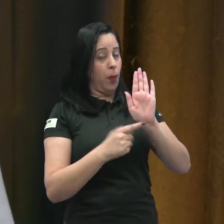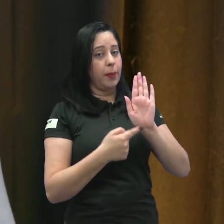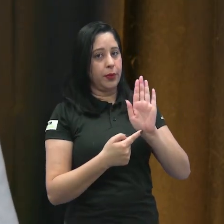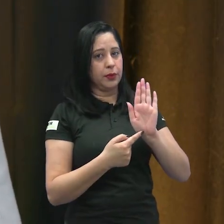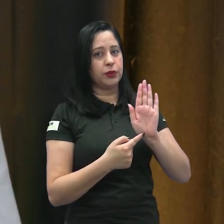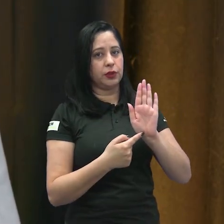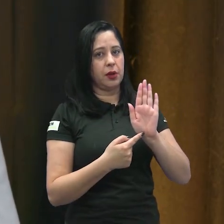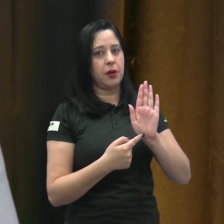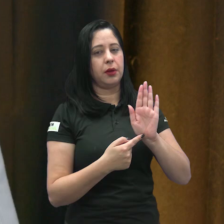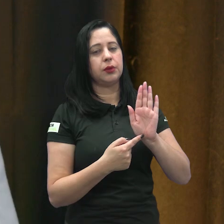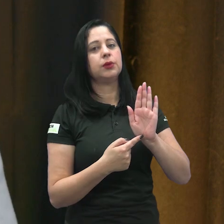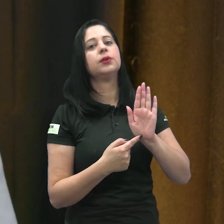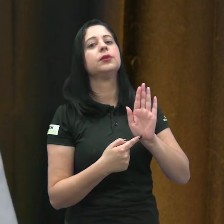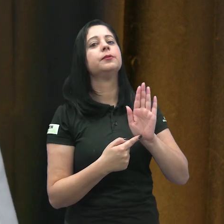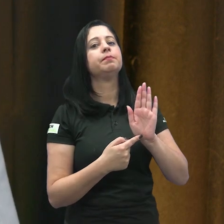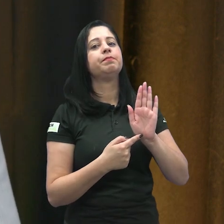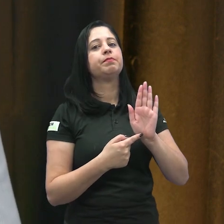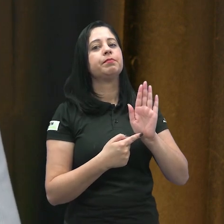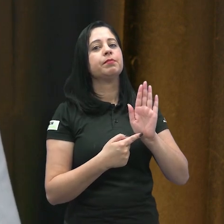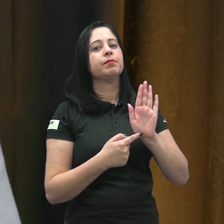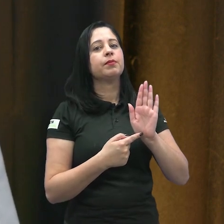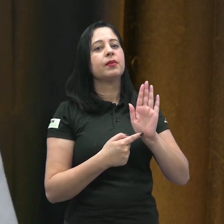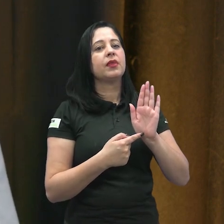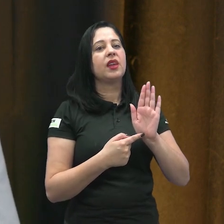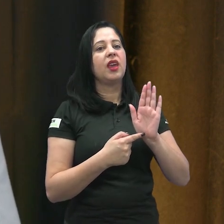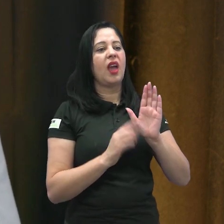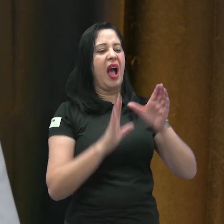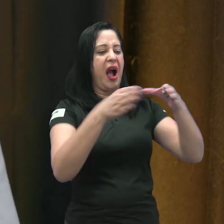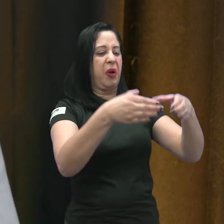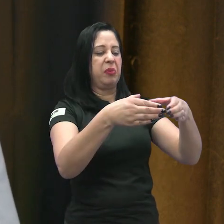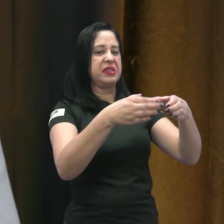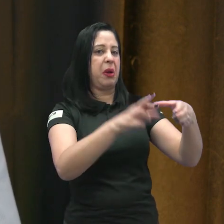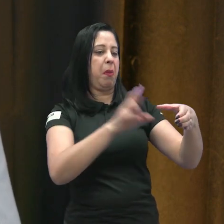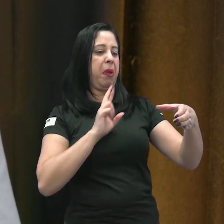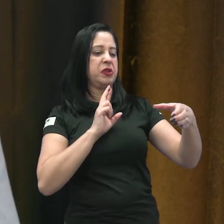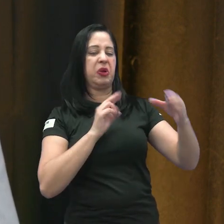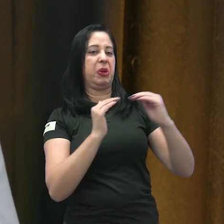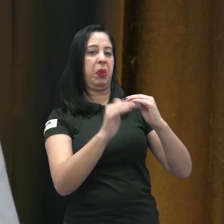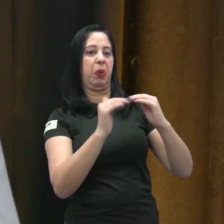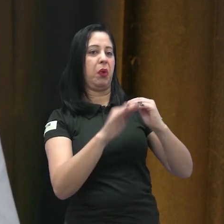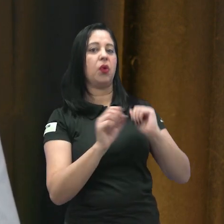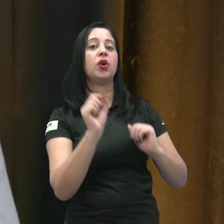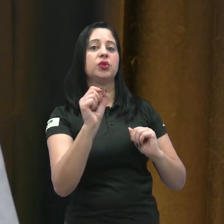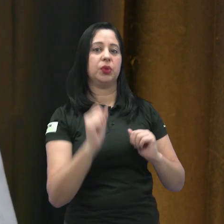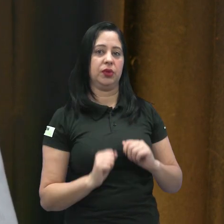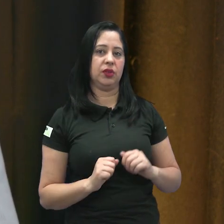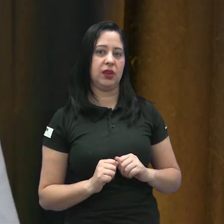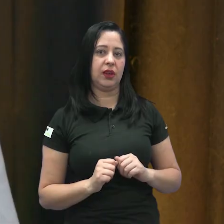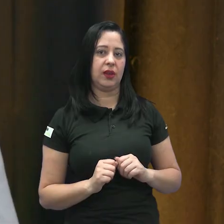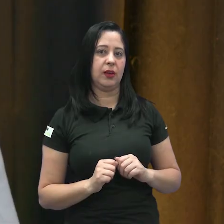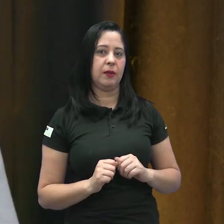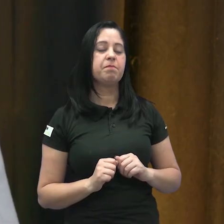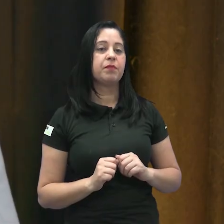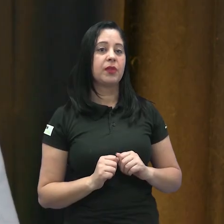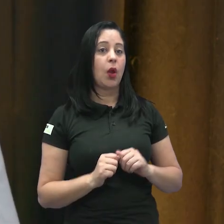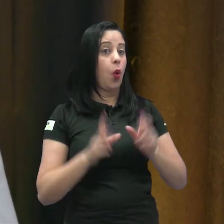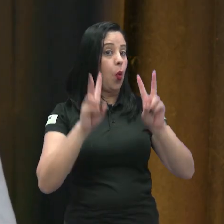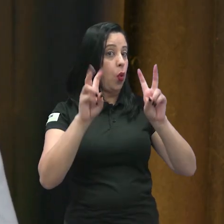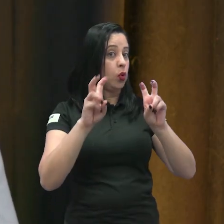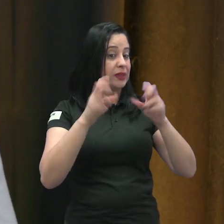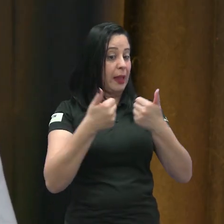que eu apresentei que mataram nas comissões, a gente está aí nessa questão